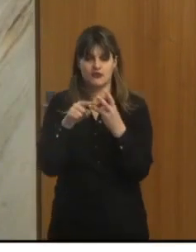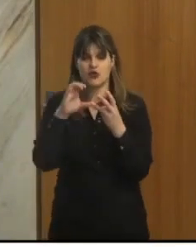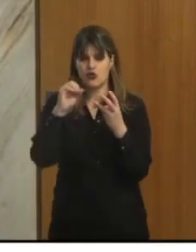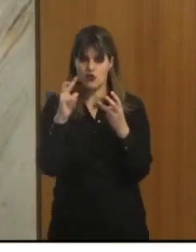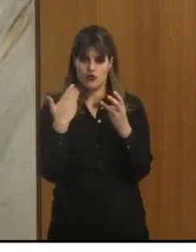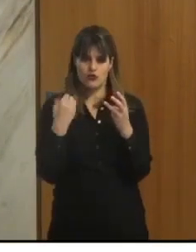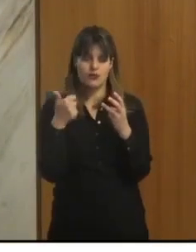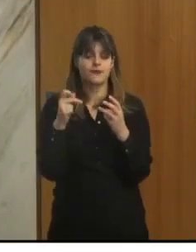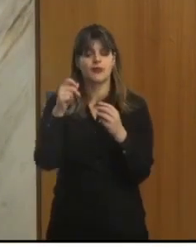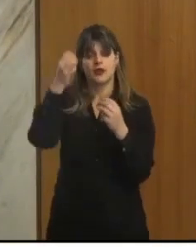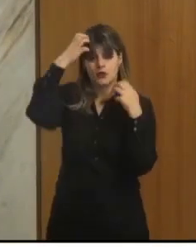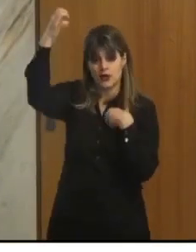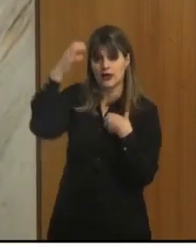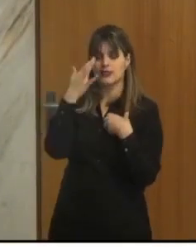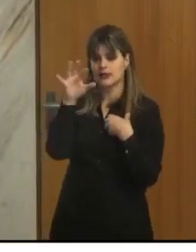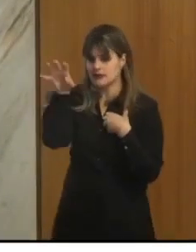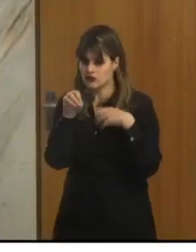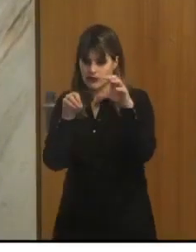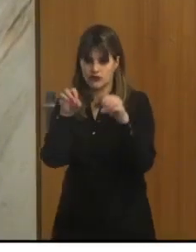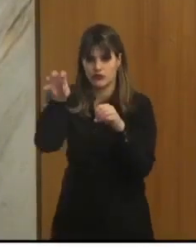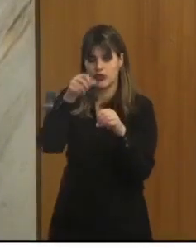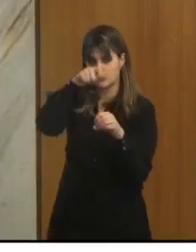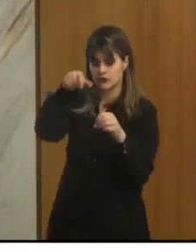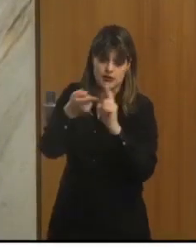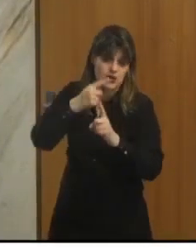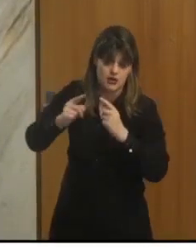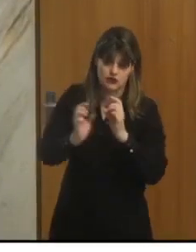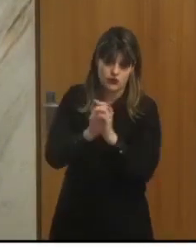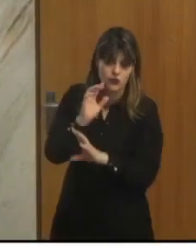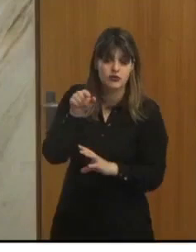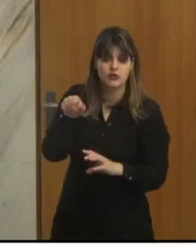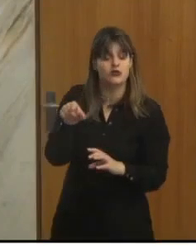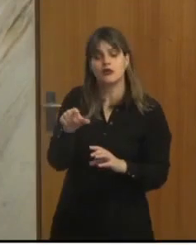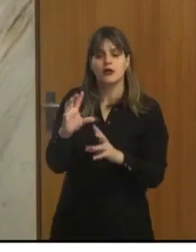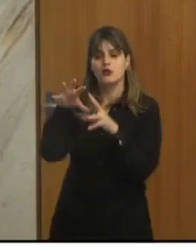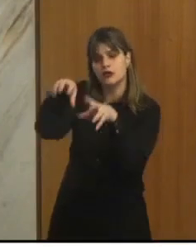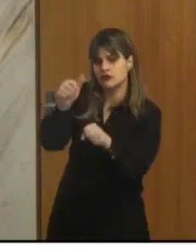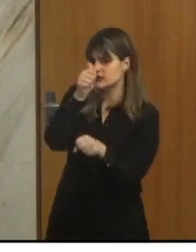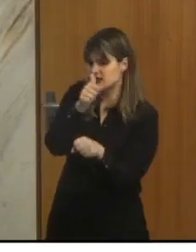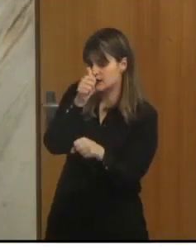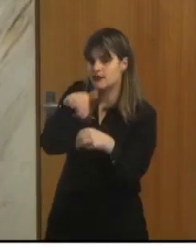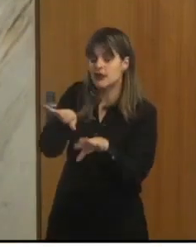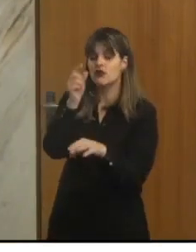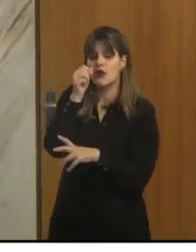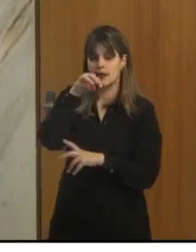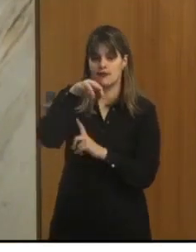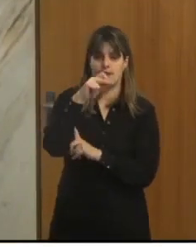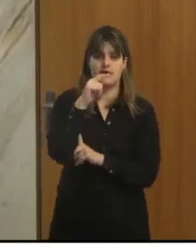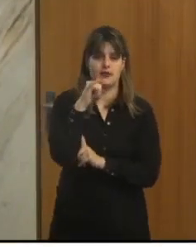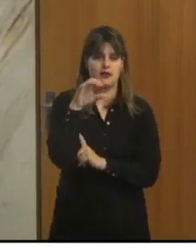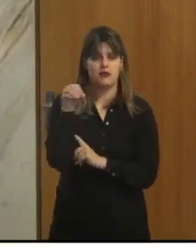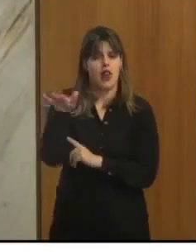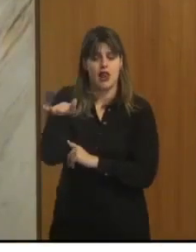todos esses homens, mas não, noutras batalhas que fez, nomeadamente a conquista de Santarém, mas Martinho Arias já não está em